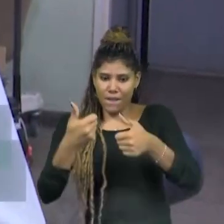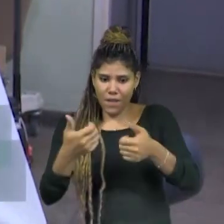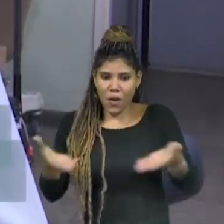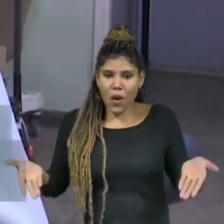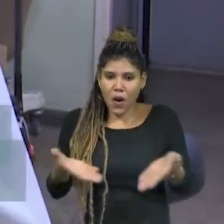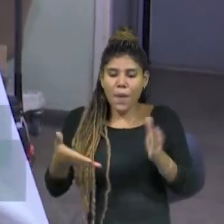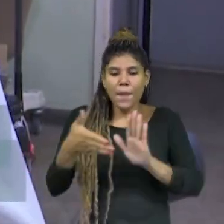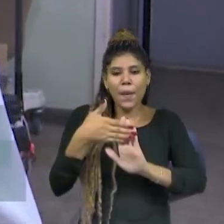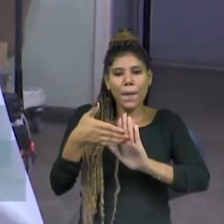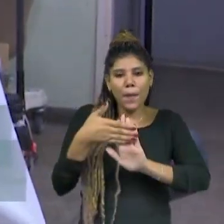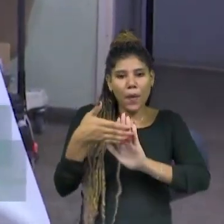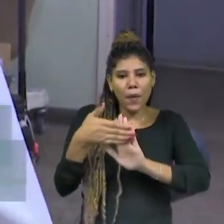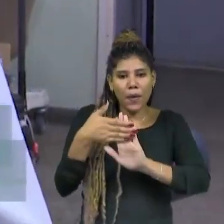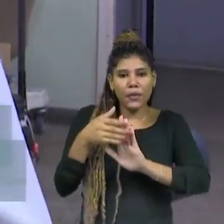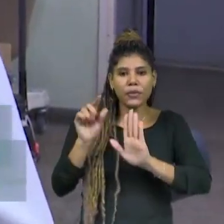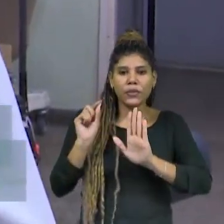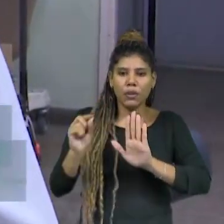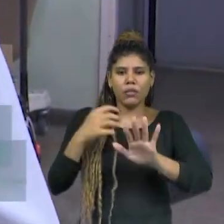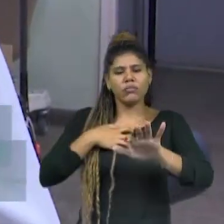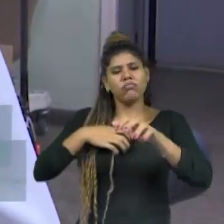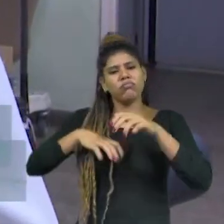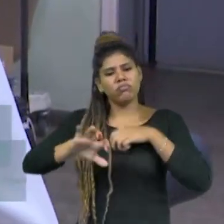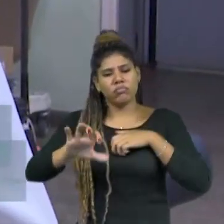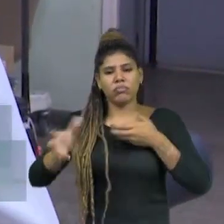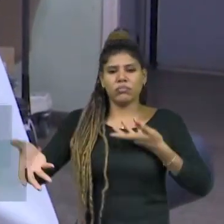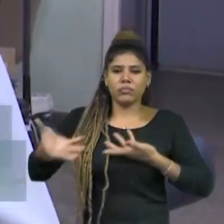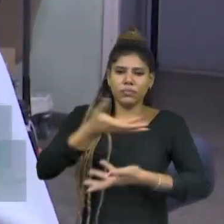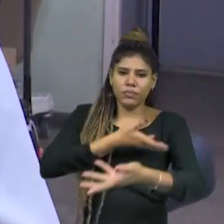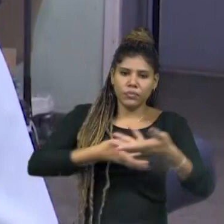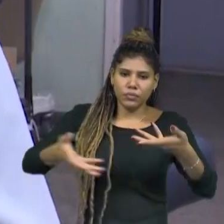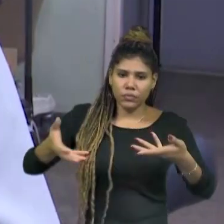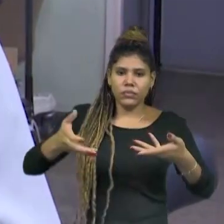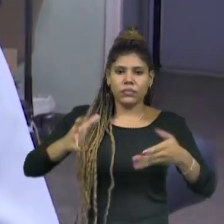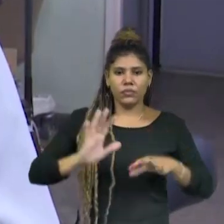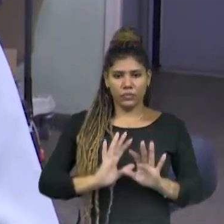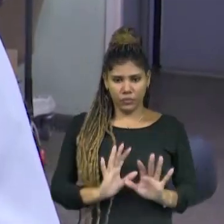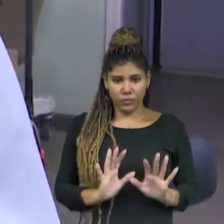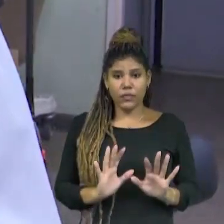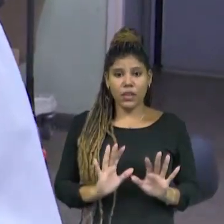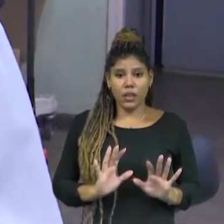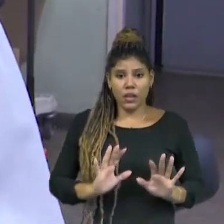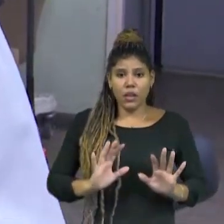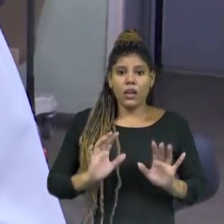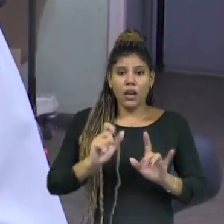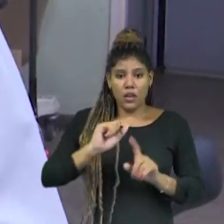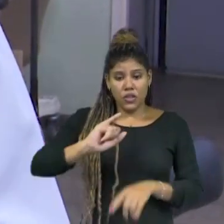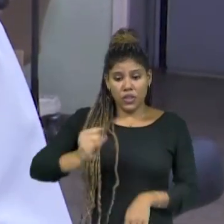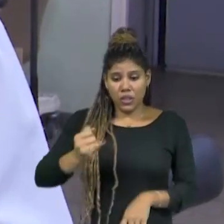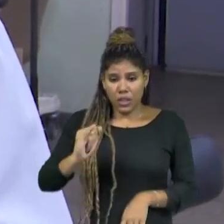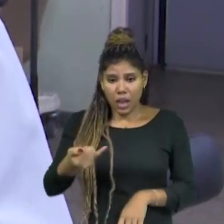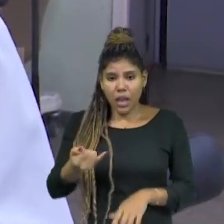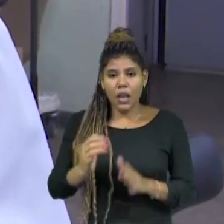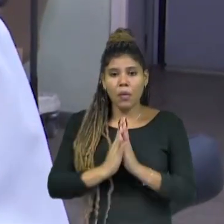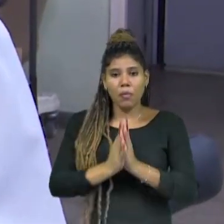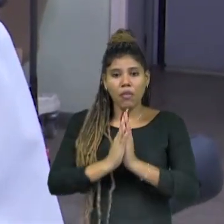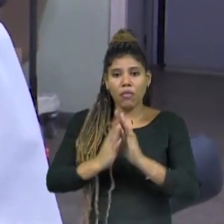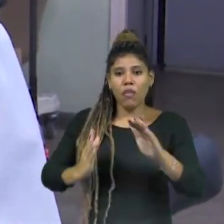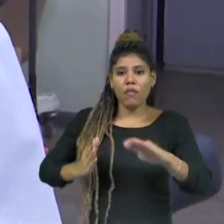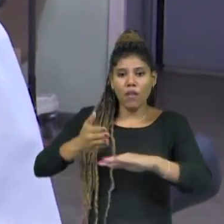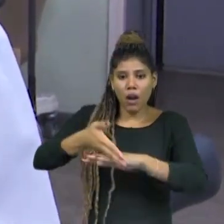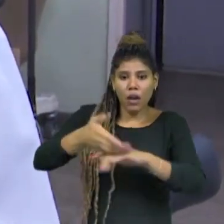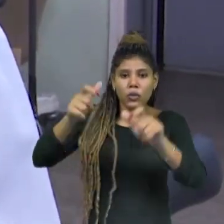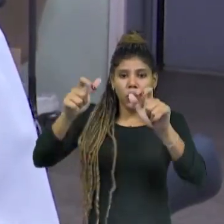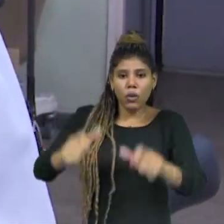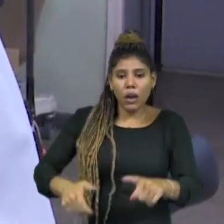Proposta de solidariedade. Não dê férias à solidariedade nesse mês. Procure uma de nossas unidades e faça a sua